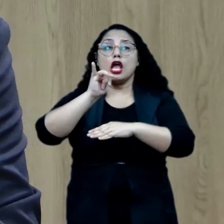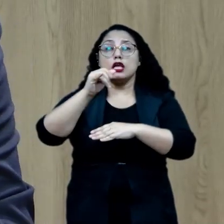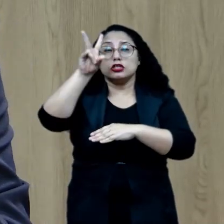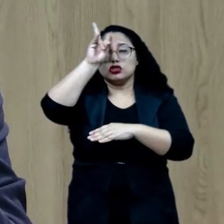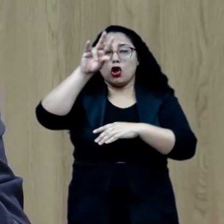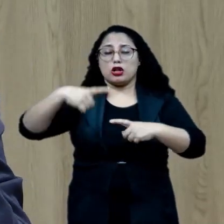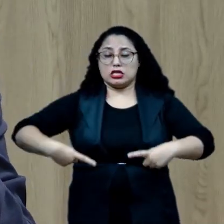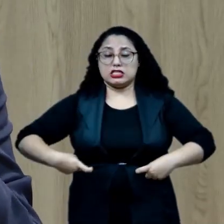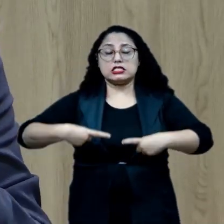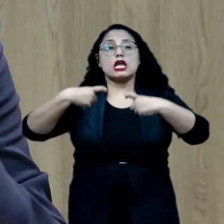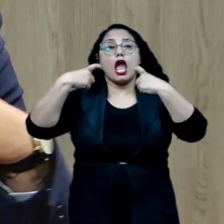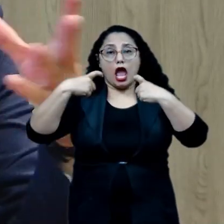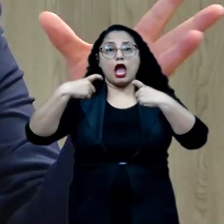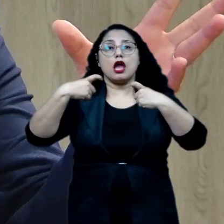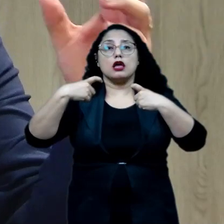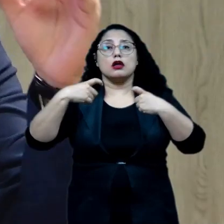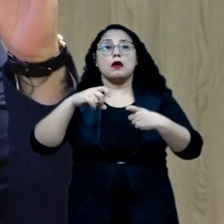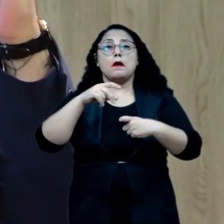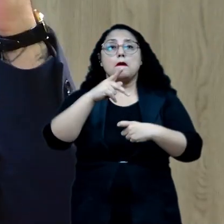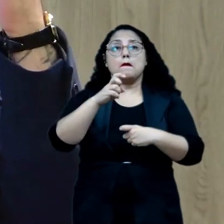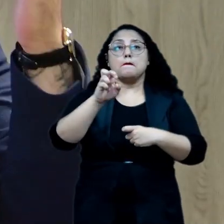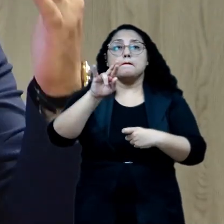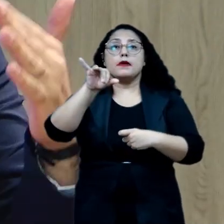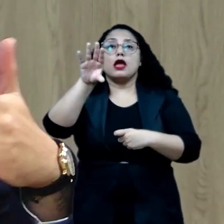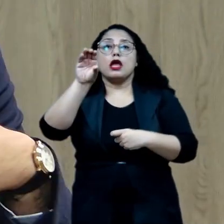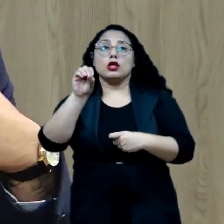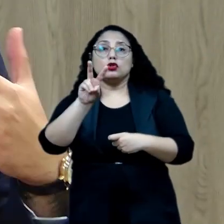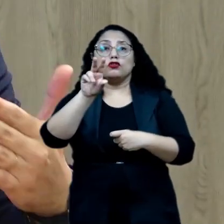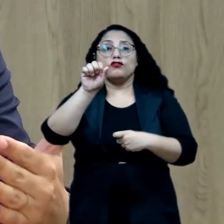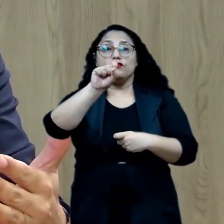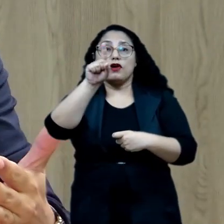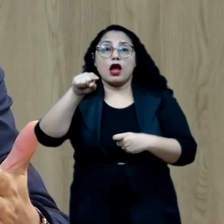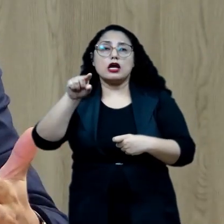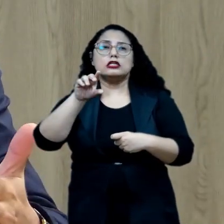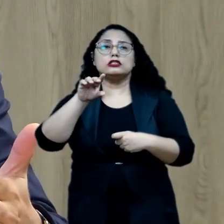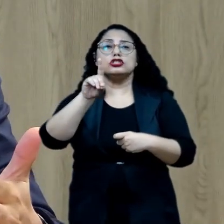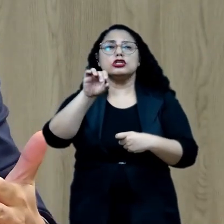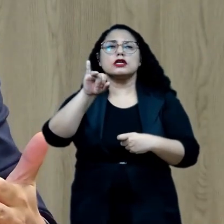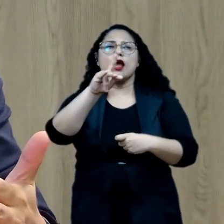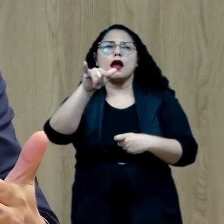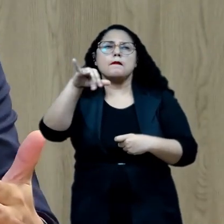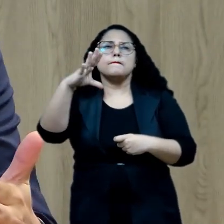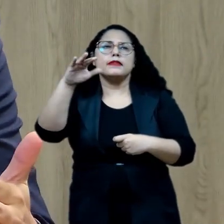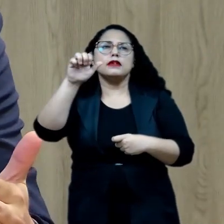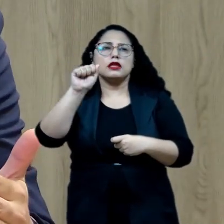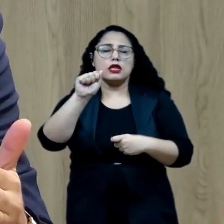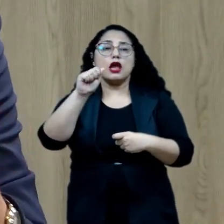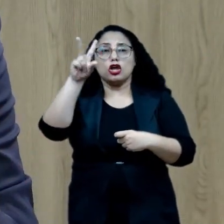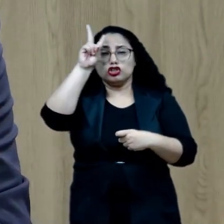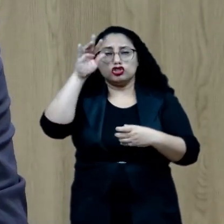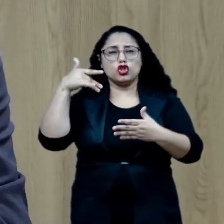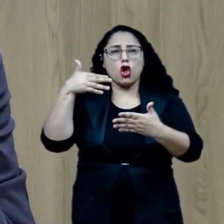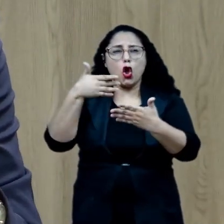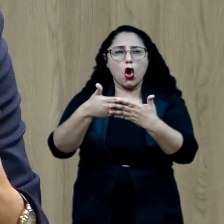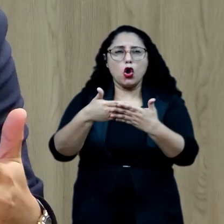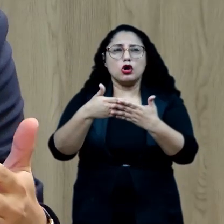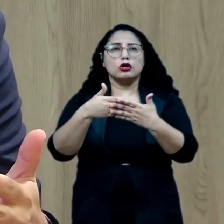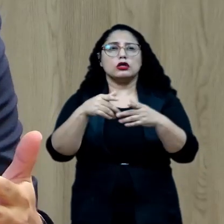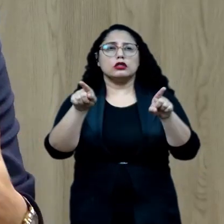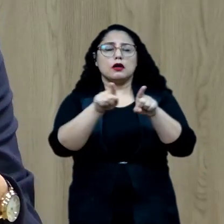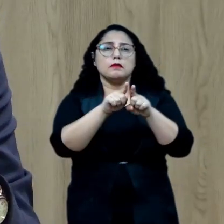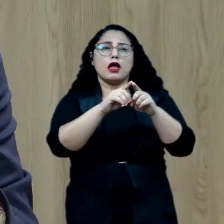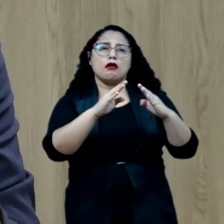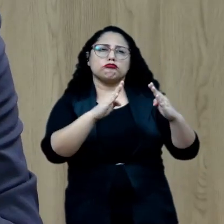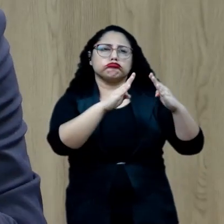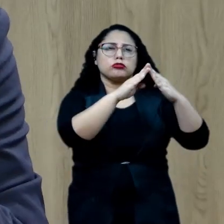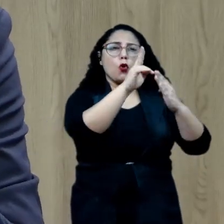de guerra, né? O Pedro Vaz de Caminha. Então, todo esse histórico e até os mosteiros,